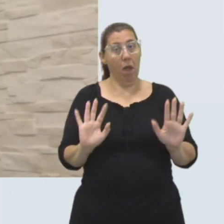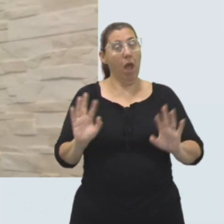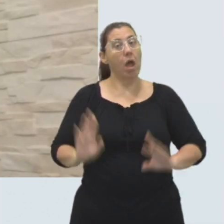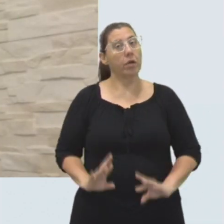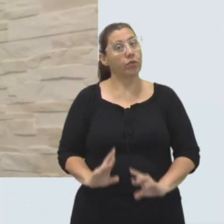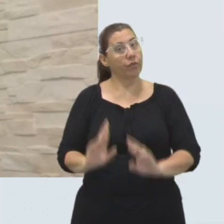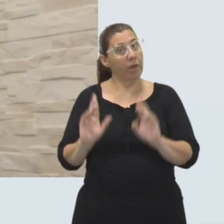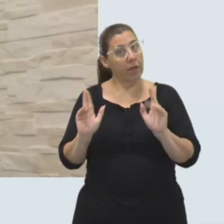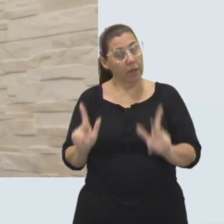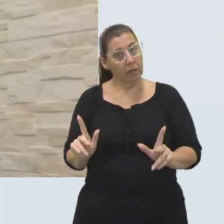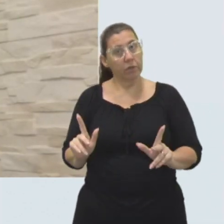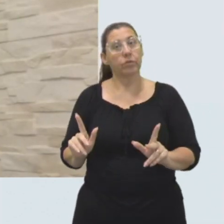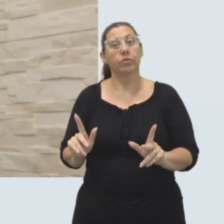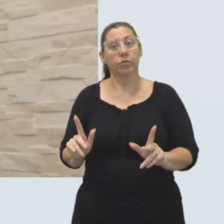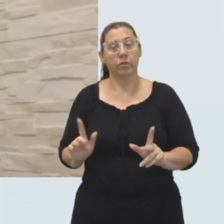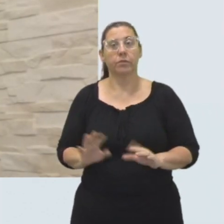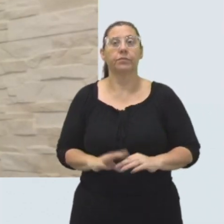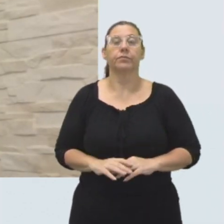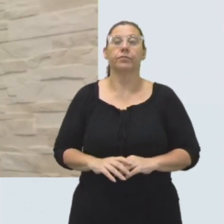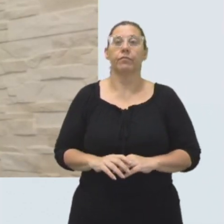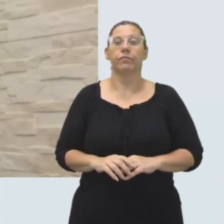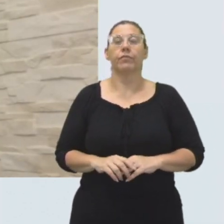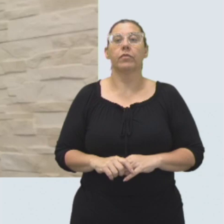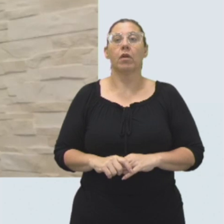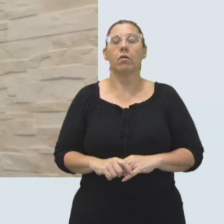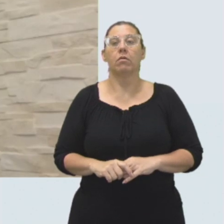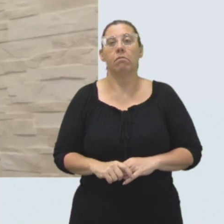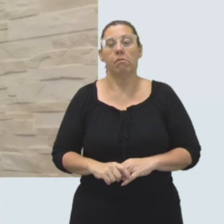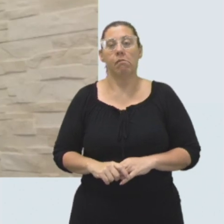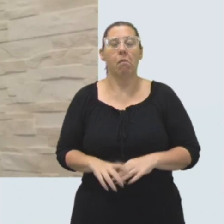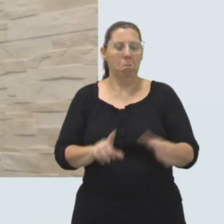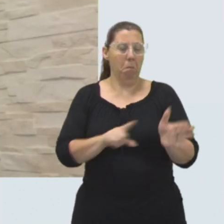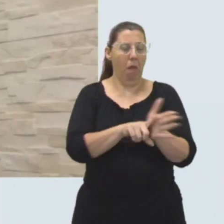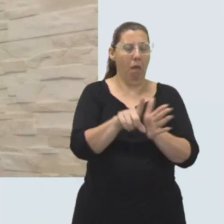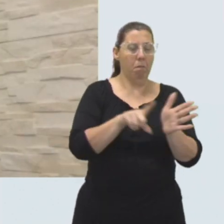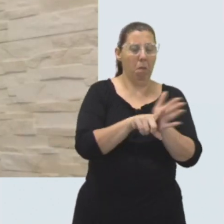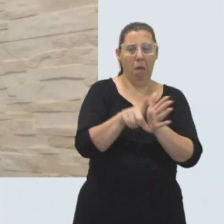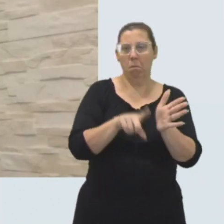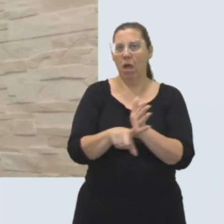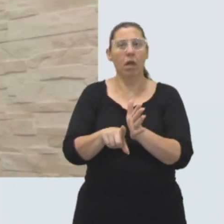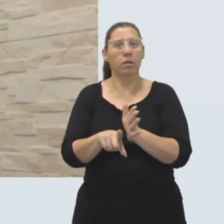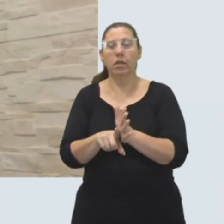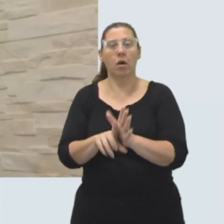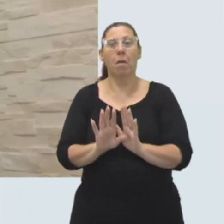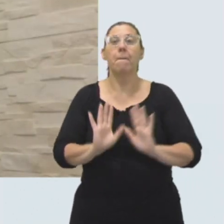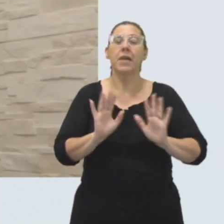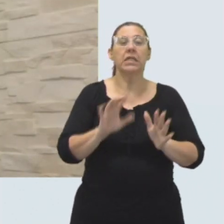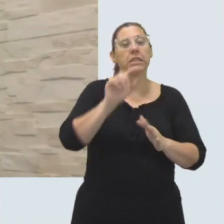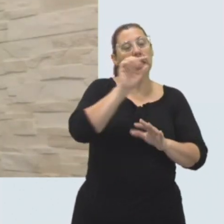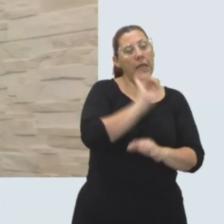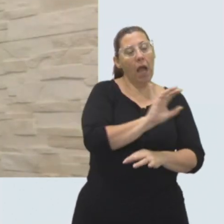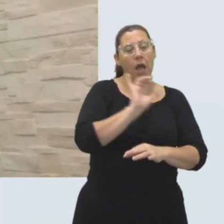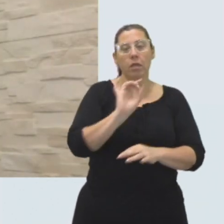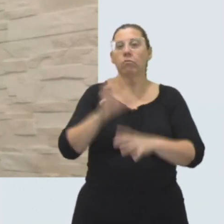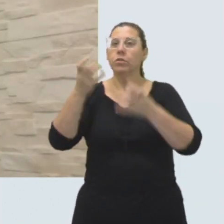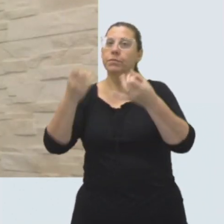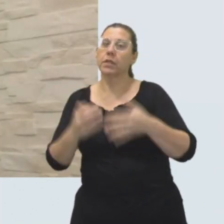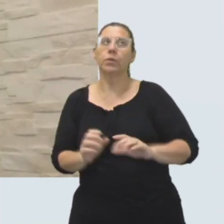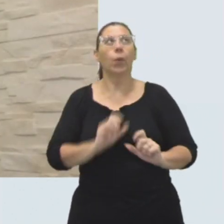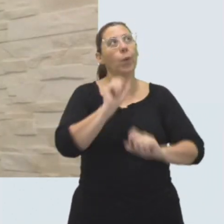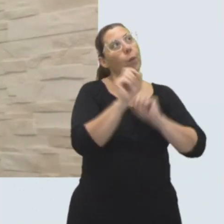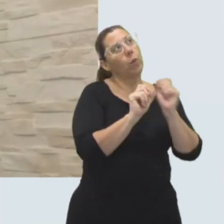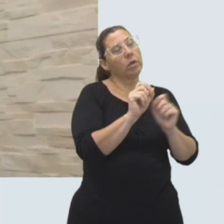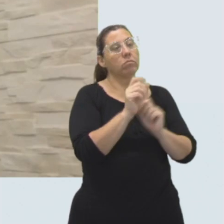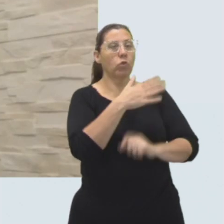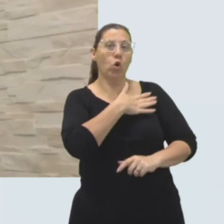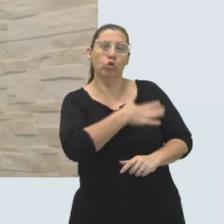estejam presentes na narrativa digital, não é fazer questionário, não é isso, mas é cada um dizendo o que chamou sua atenção, como o outro